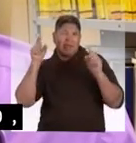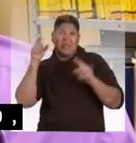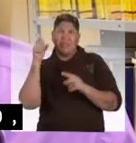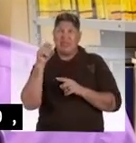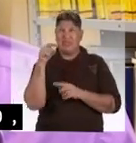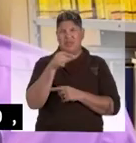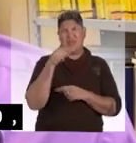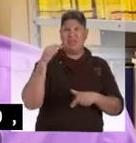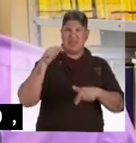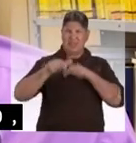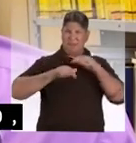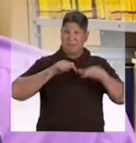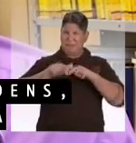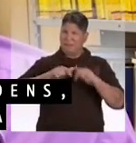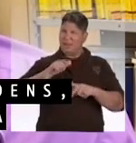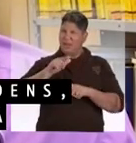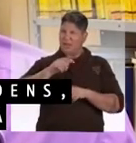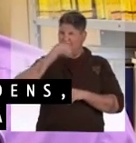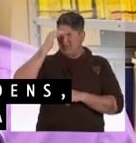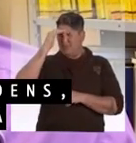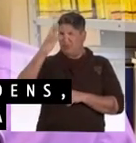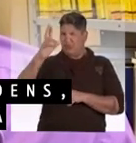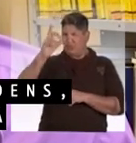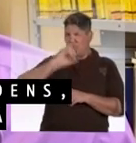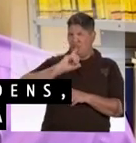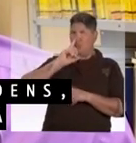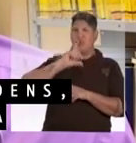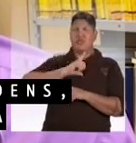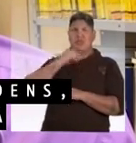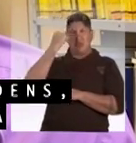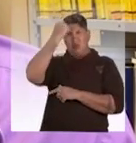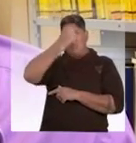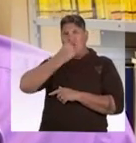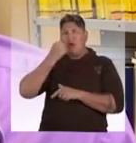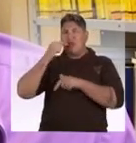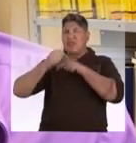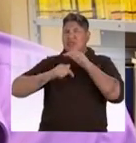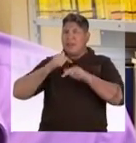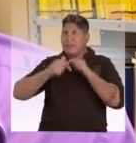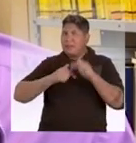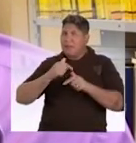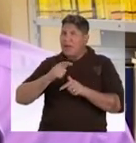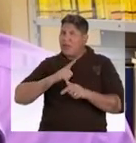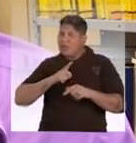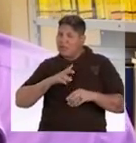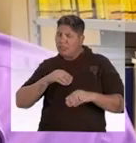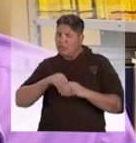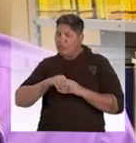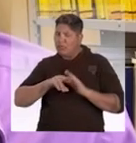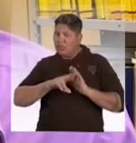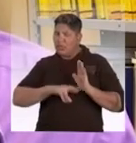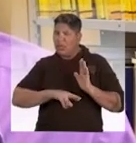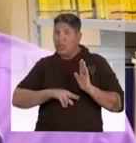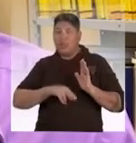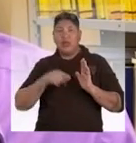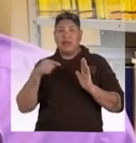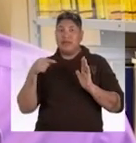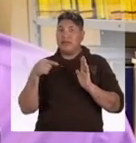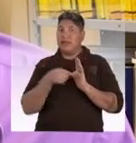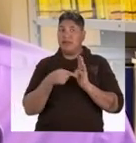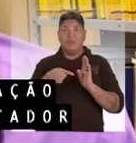esse empregado de fato trabalha cumprindo ordens, tendo uma jornada de trabalho sob o comando disciplinar do